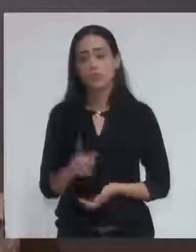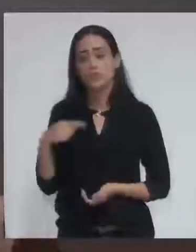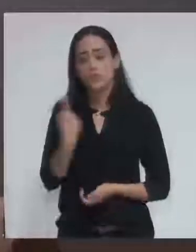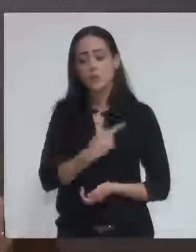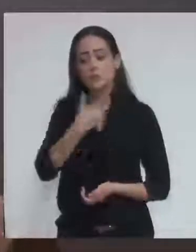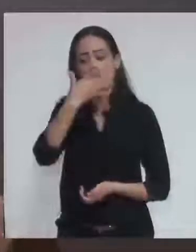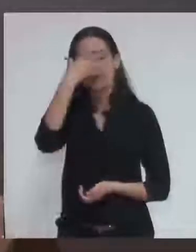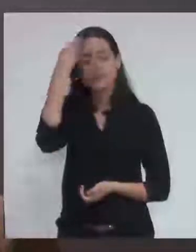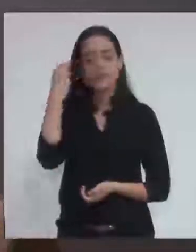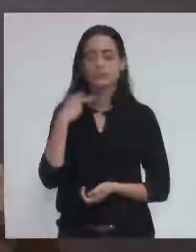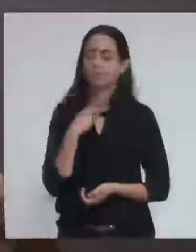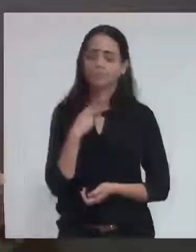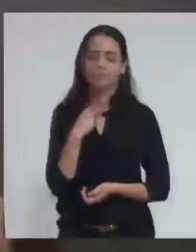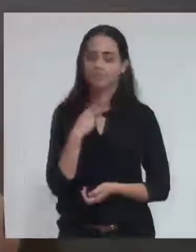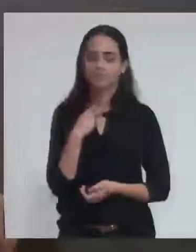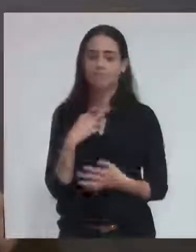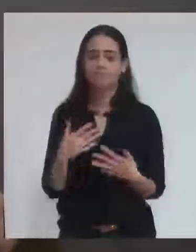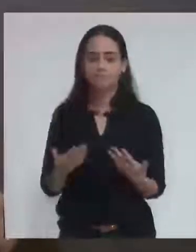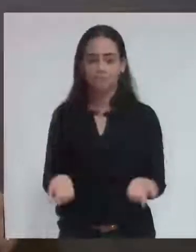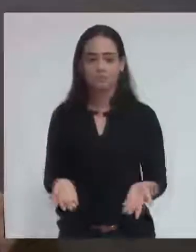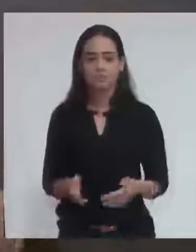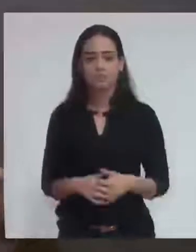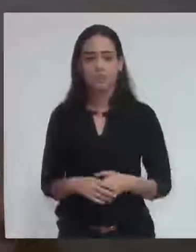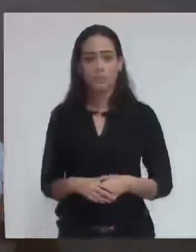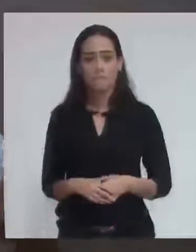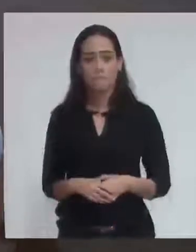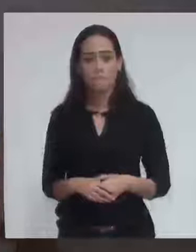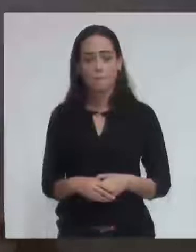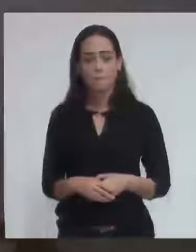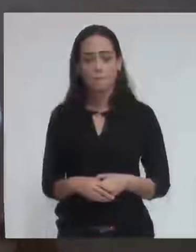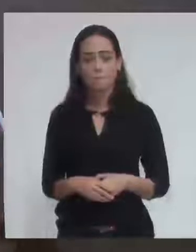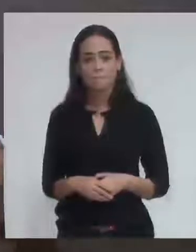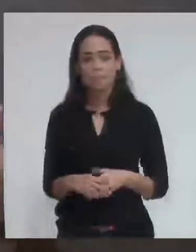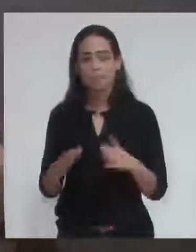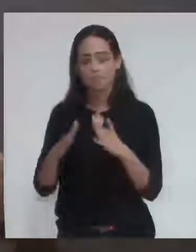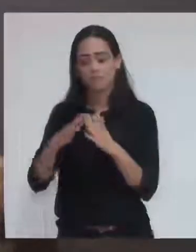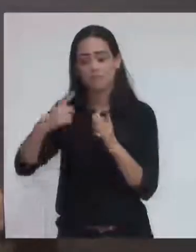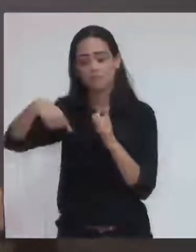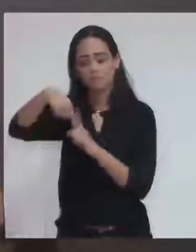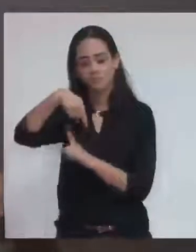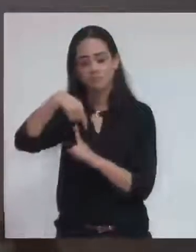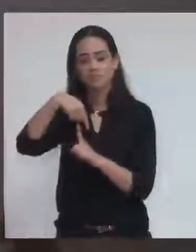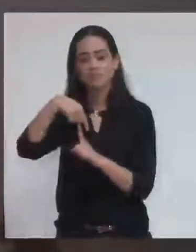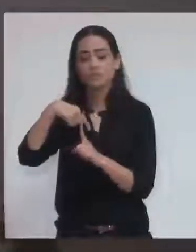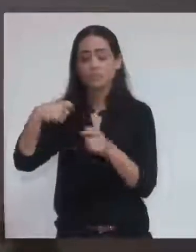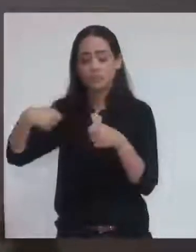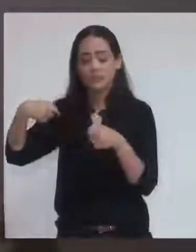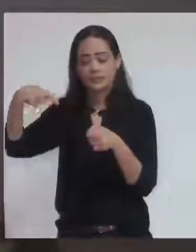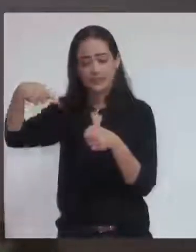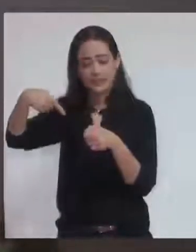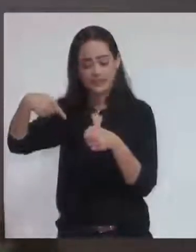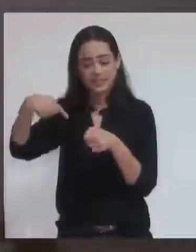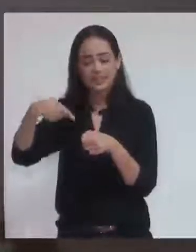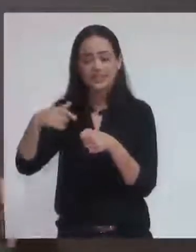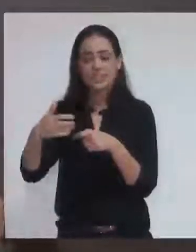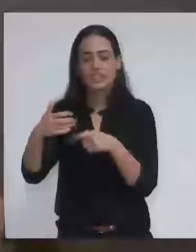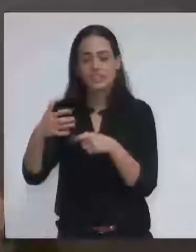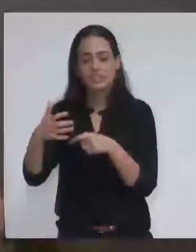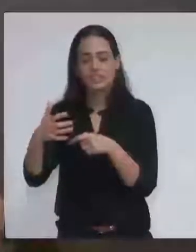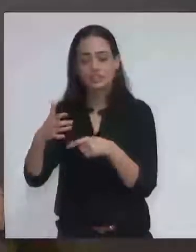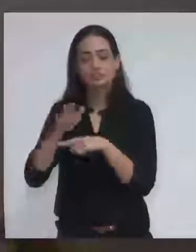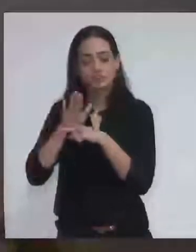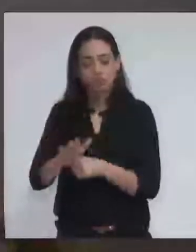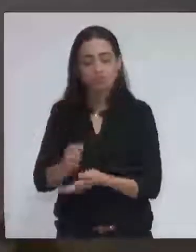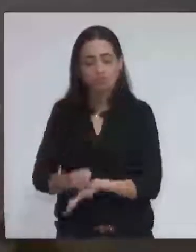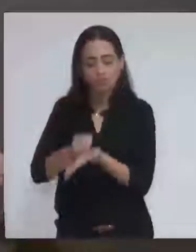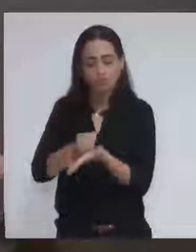esquecer, infelizmente, a consequência da Santa Casa precisar de ajuda é porque ela vem há algum tempo